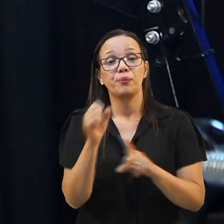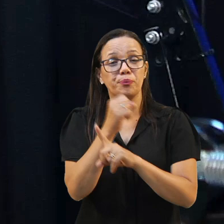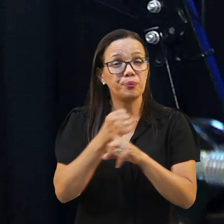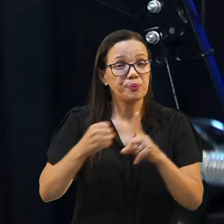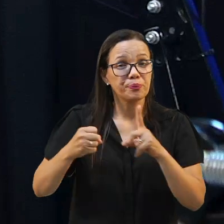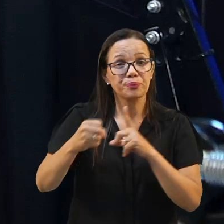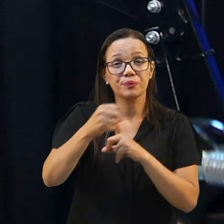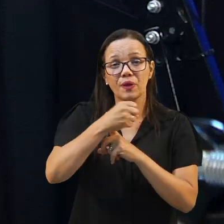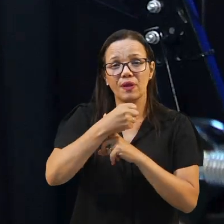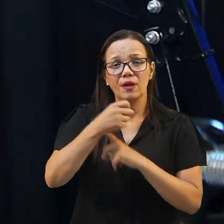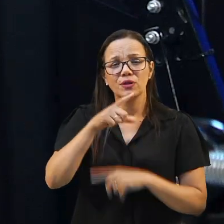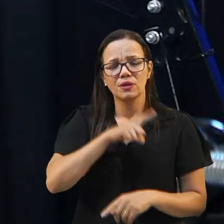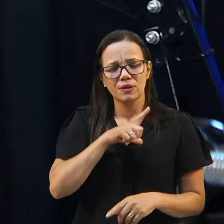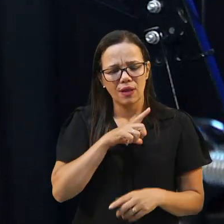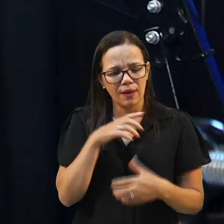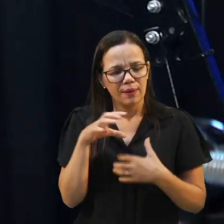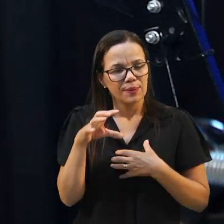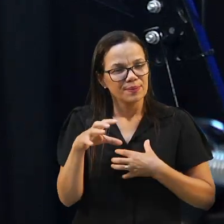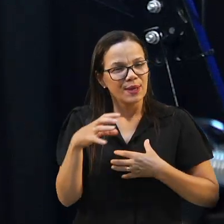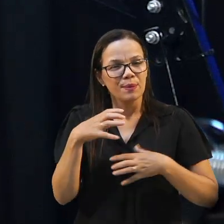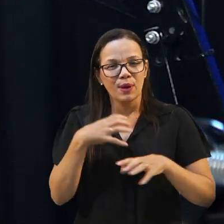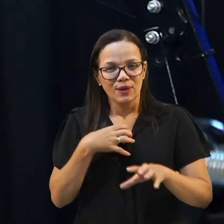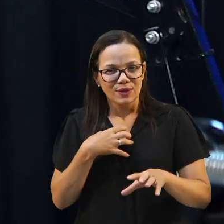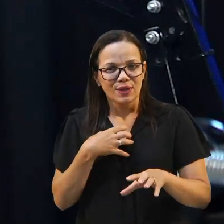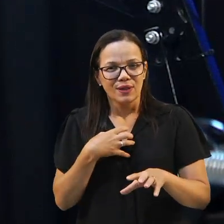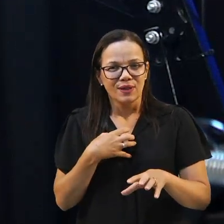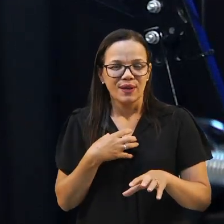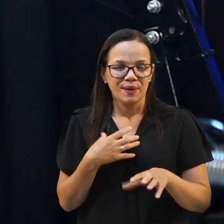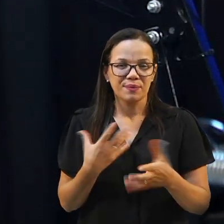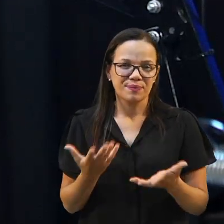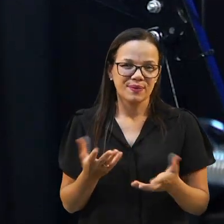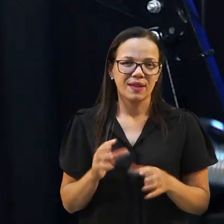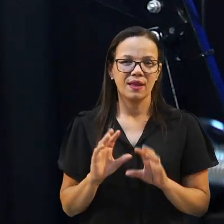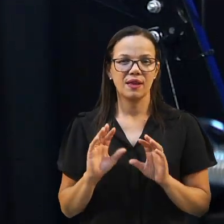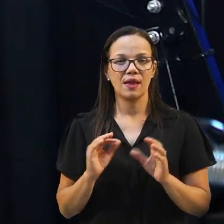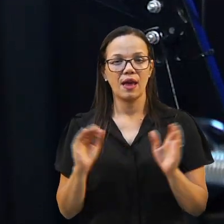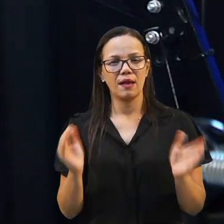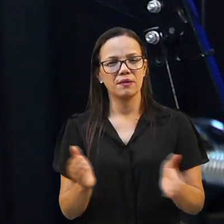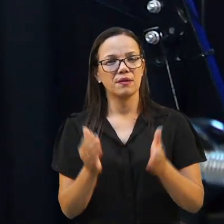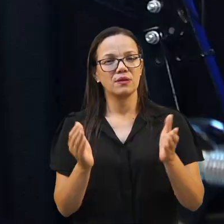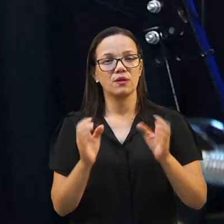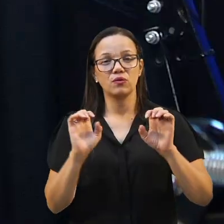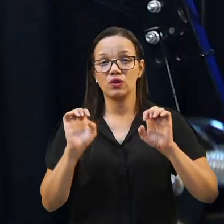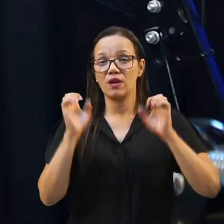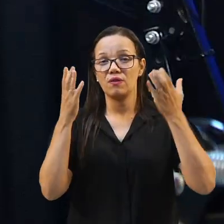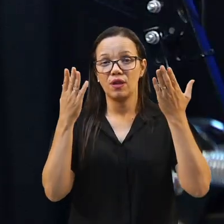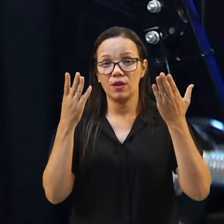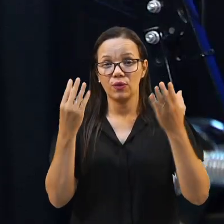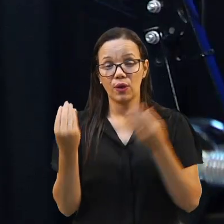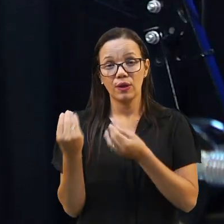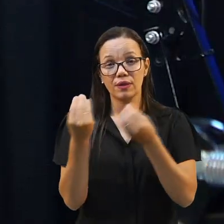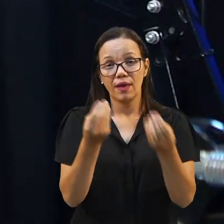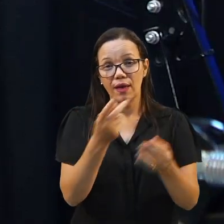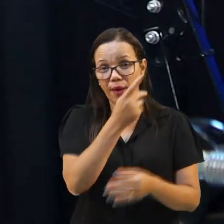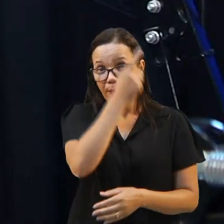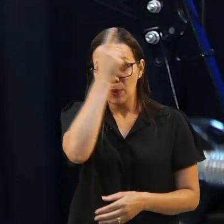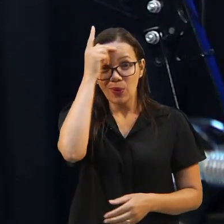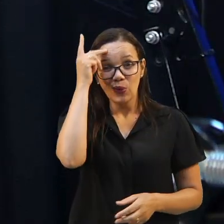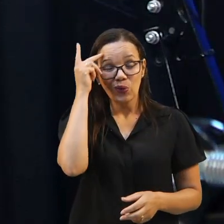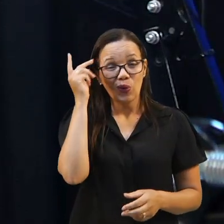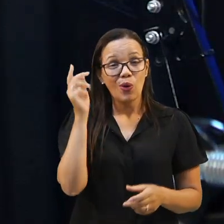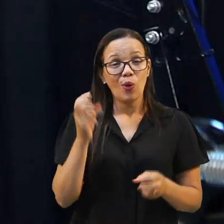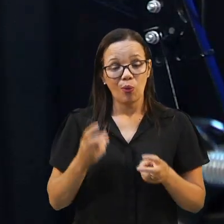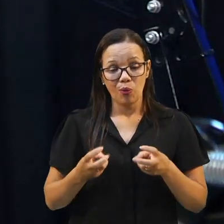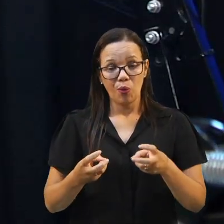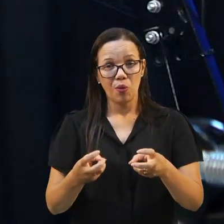né? Essas iniciativas de eventos, elas propiciam ao paciente com câncer